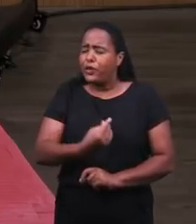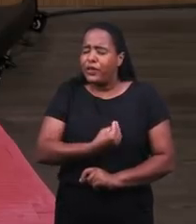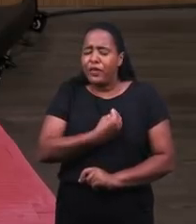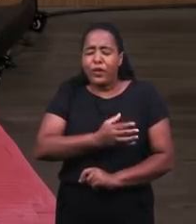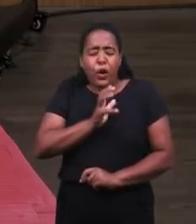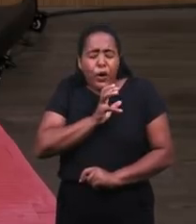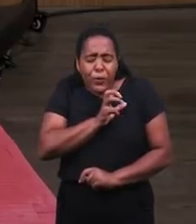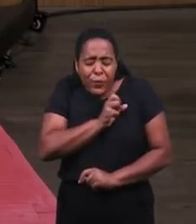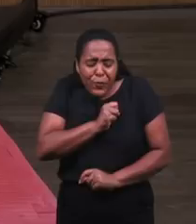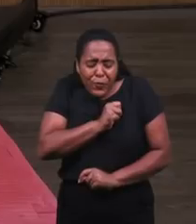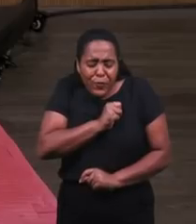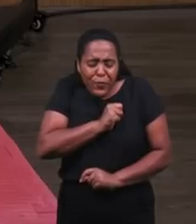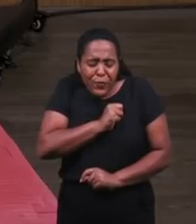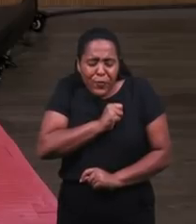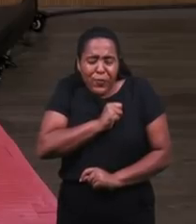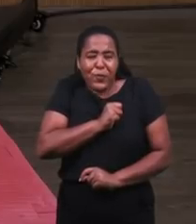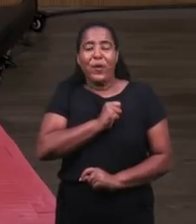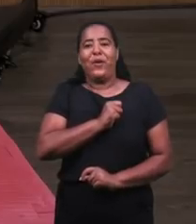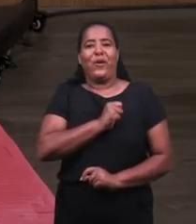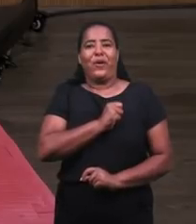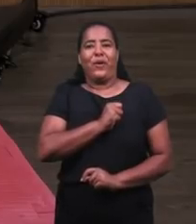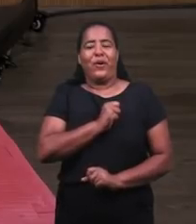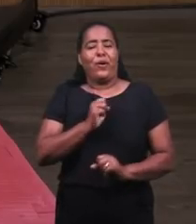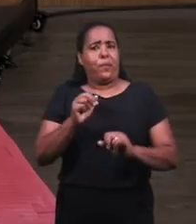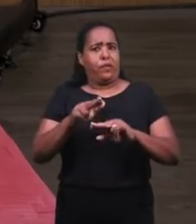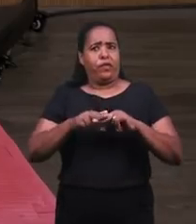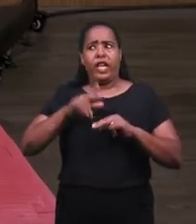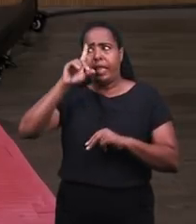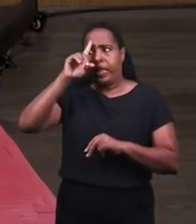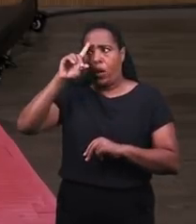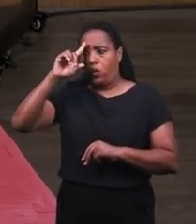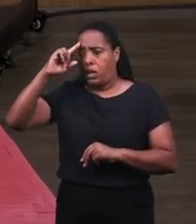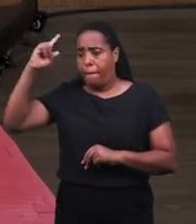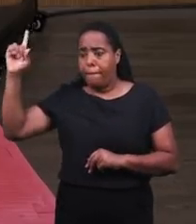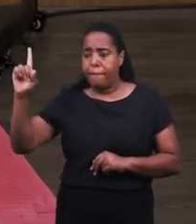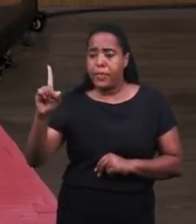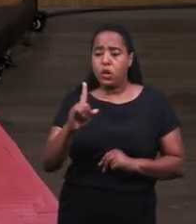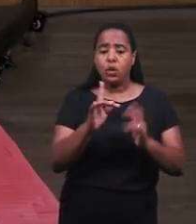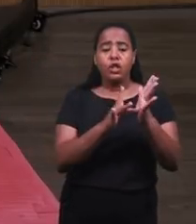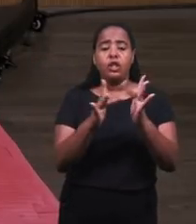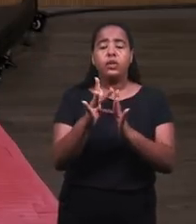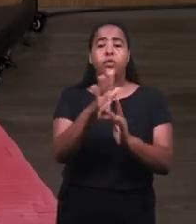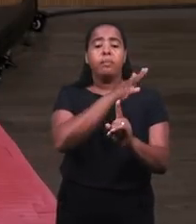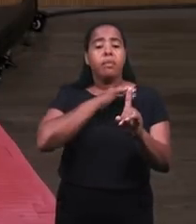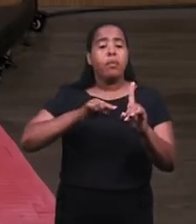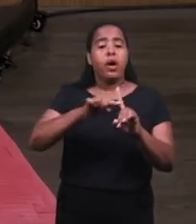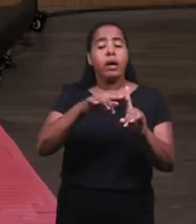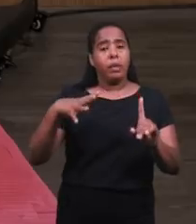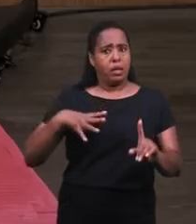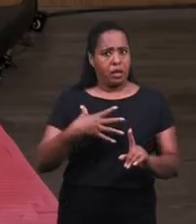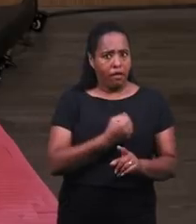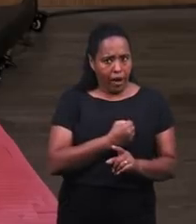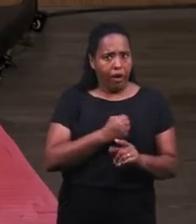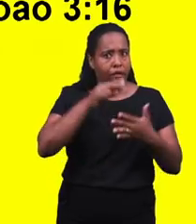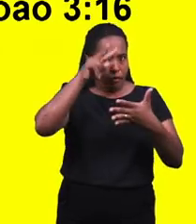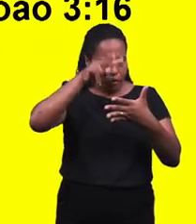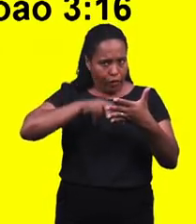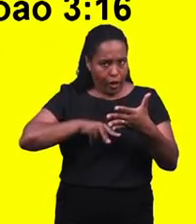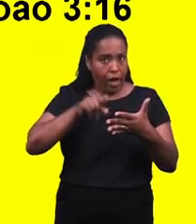muito grande, que deu Jesus para ser o nosso Salvador. E a tia vai ler o texto e vocês vão prestar